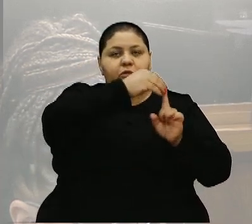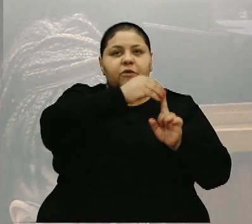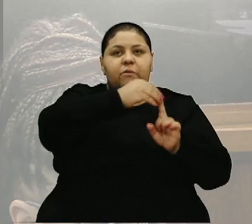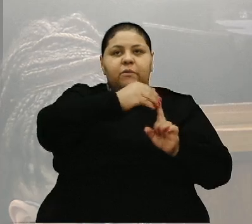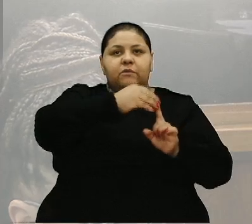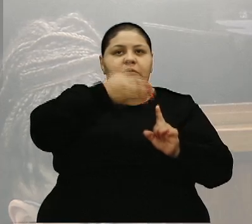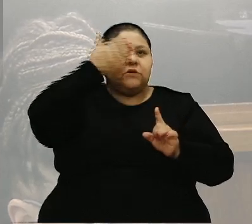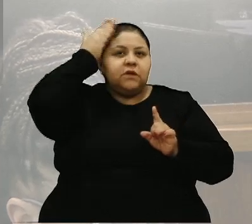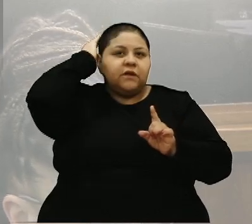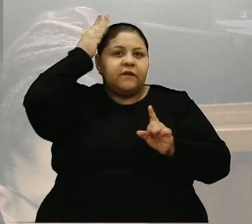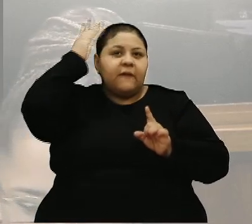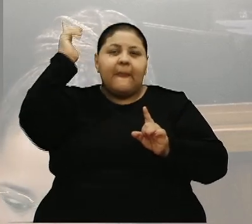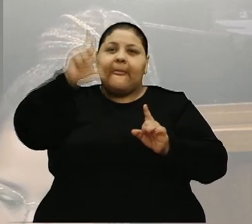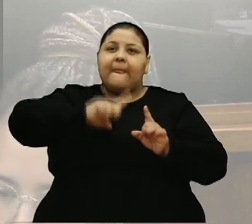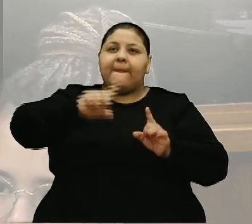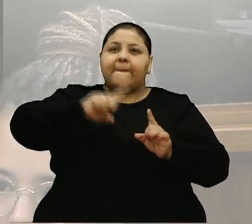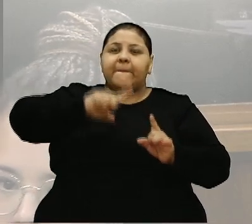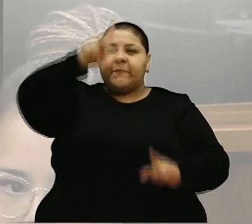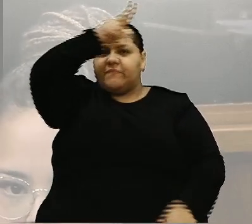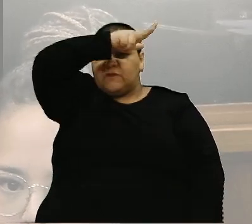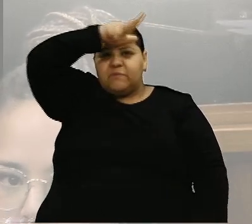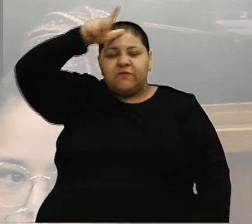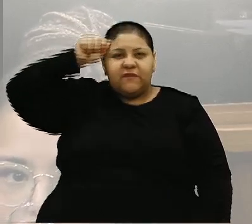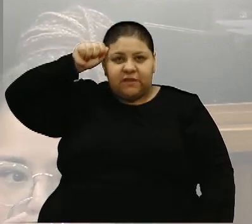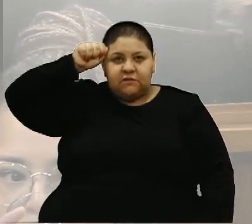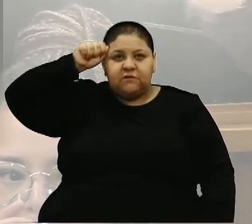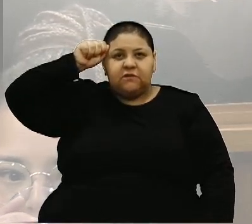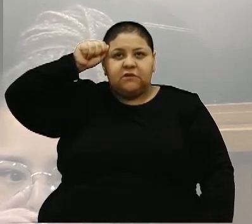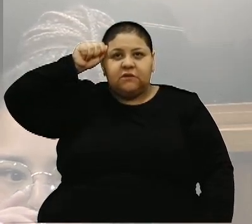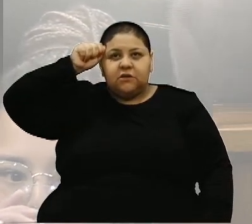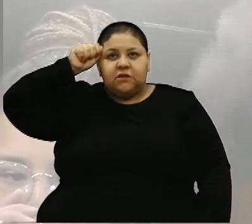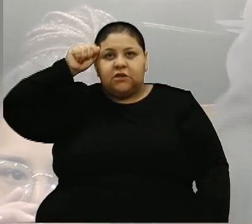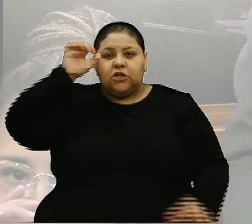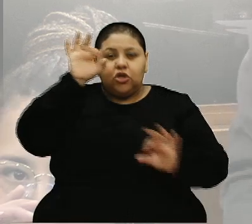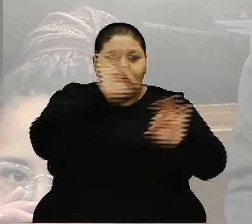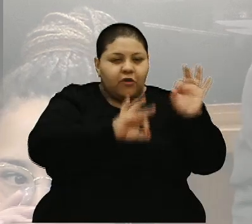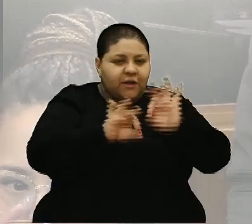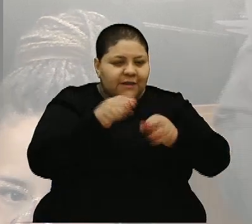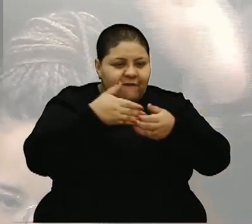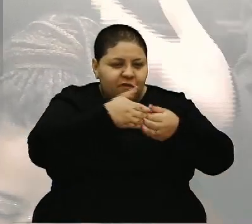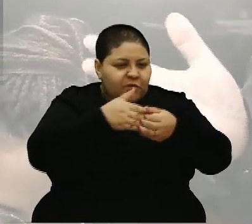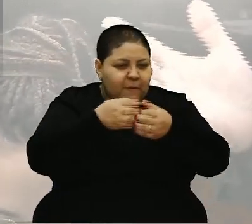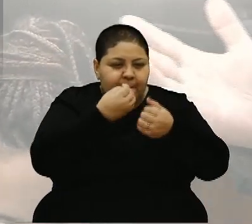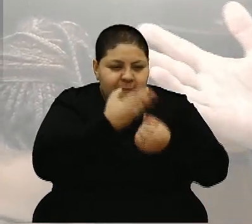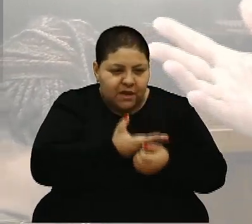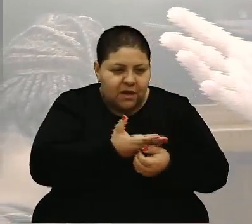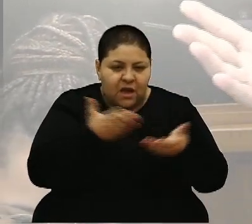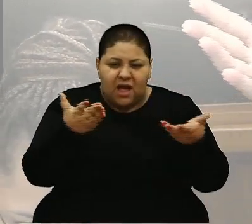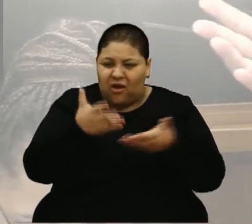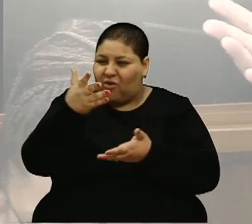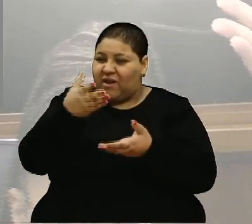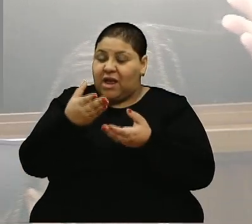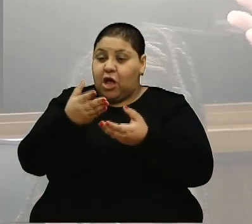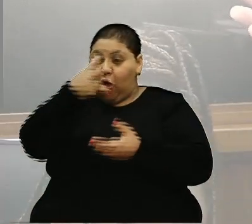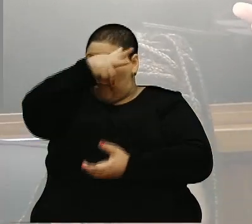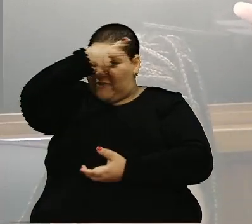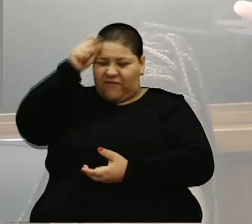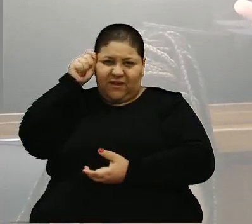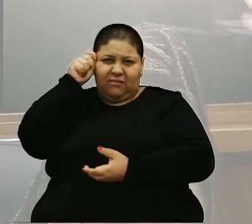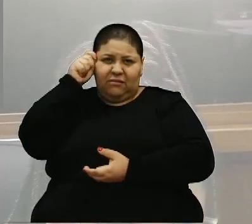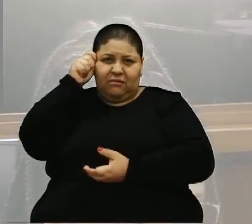Alceu. Quando ele tinha prefeito de visão e que orientava ele bem, ele foi bem. Agora, como prefeito, não.